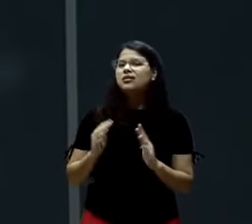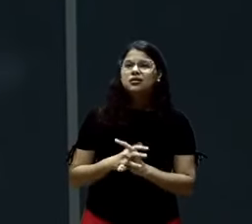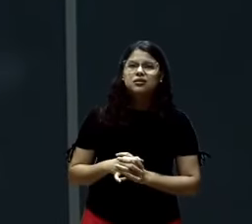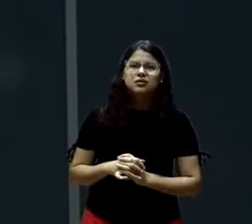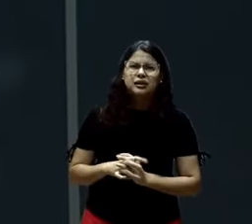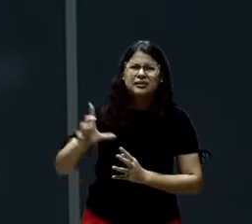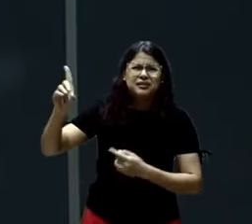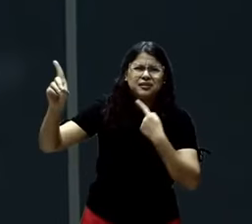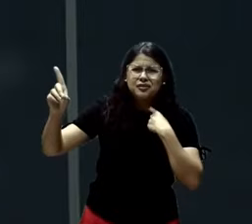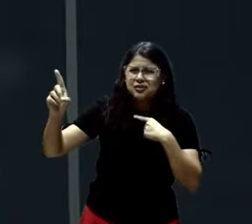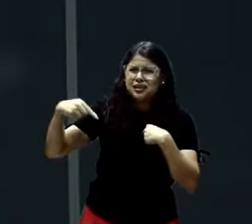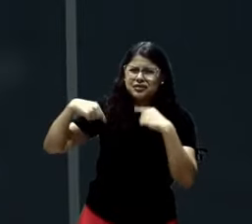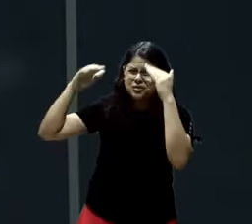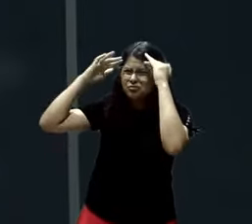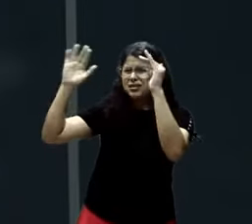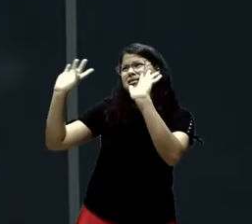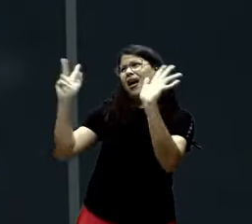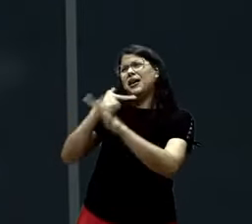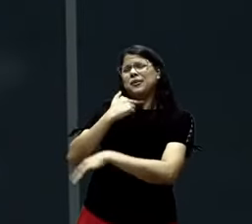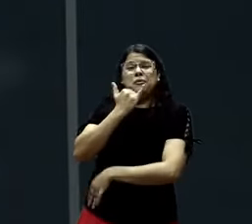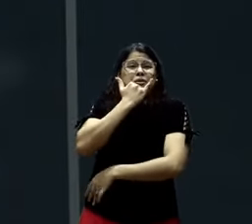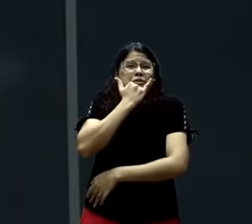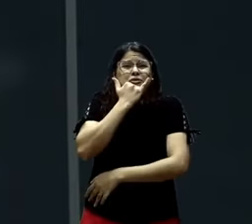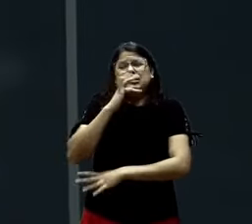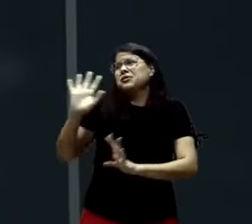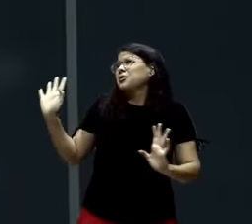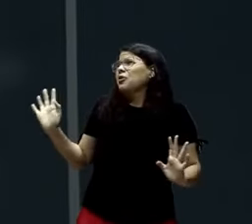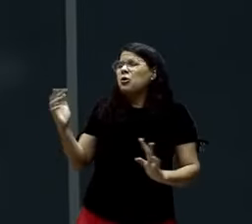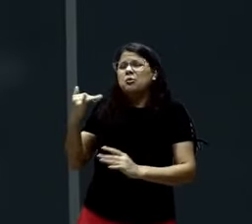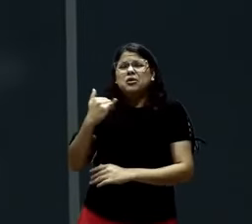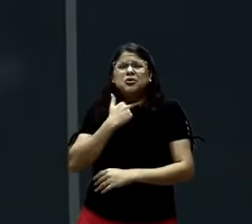referente à vontade de Deus, que argumentaram,